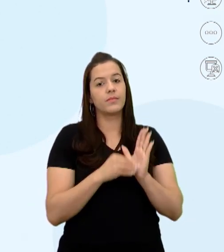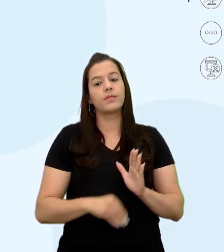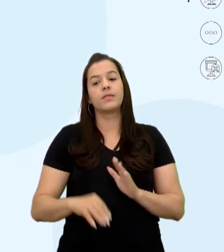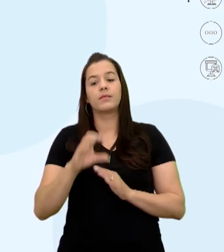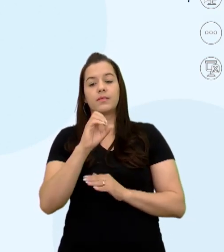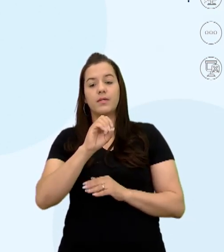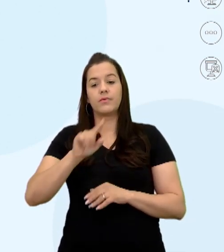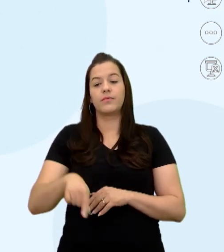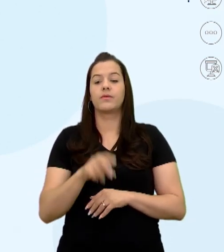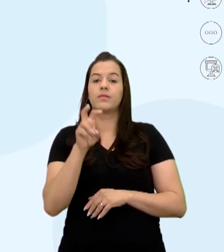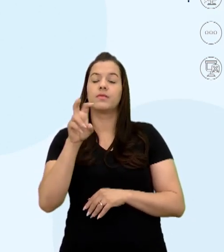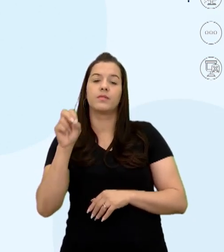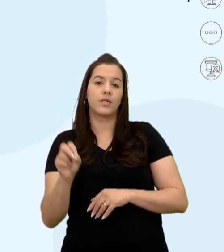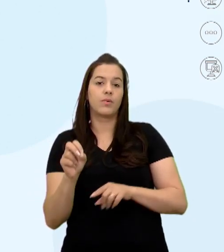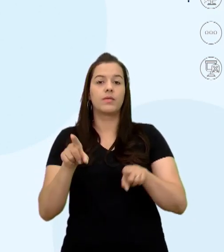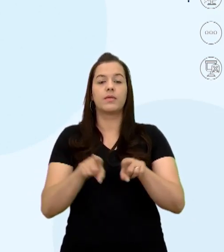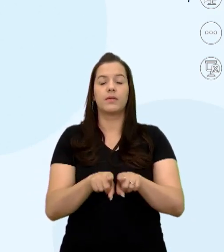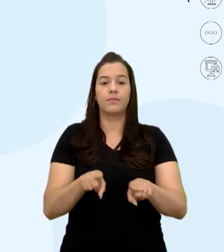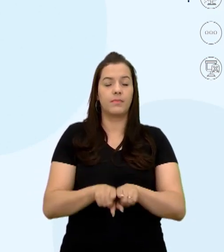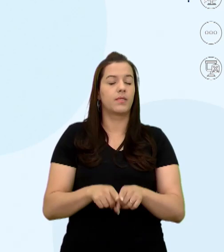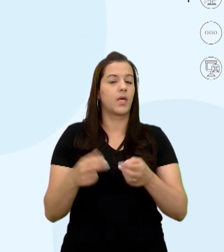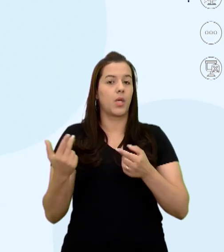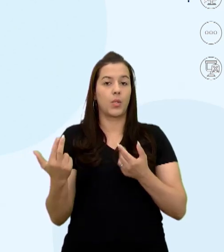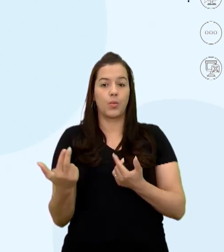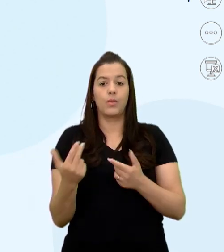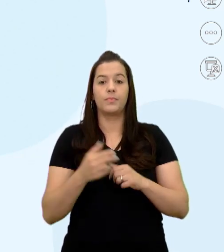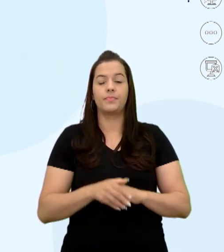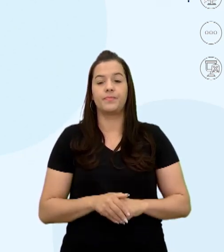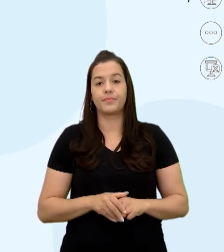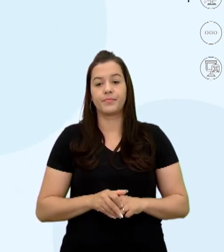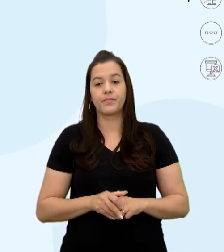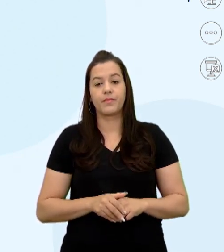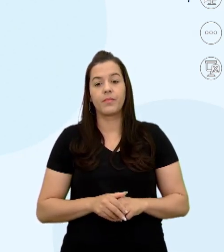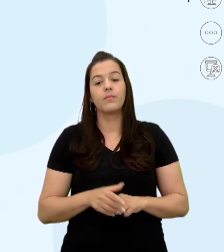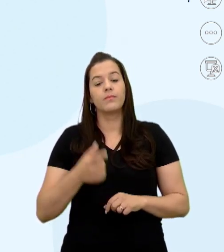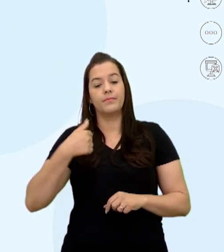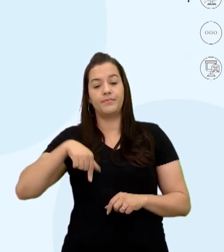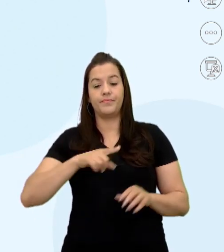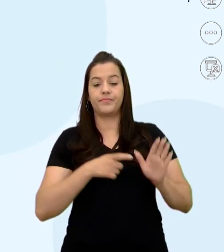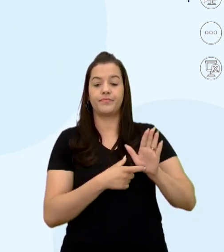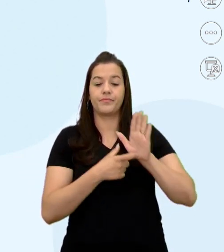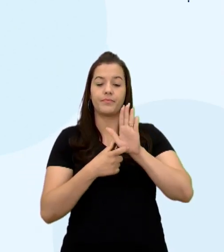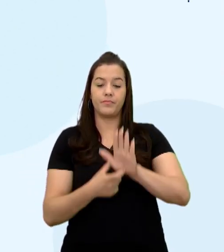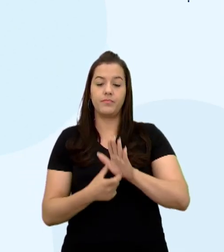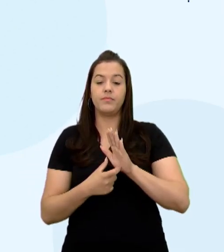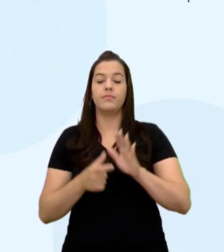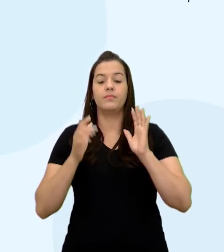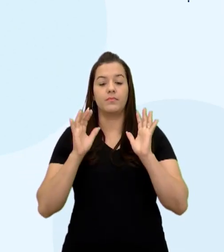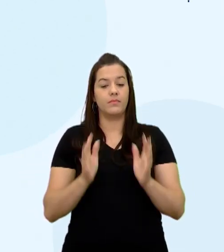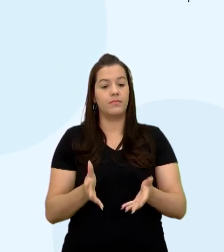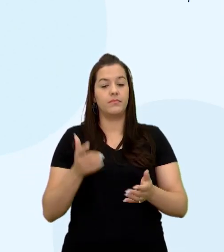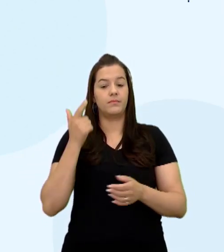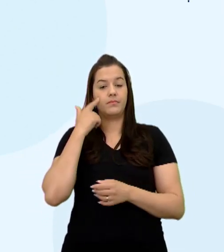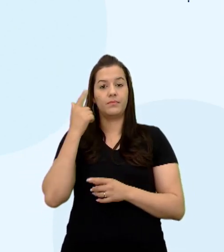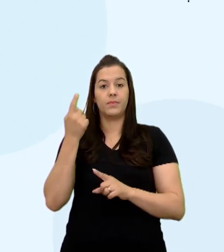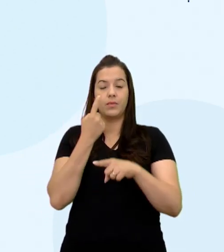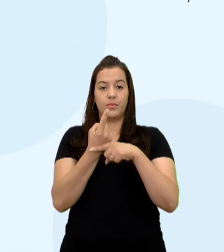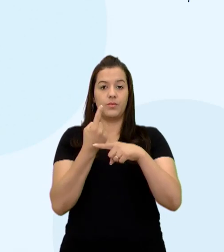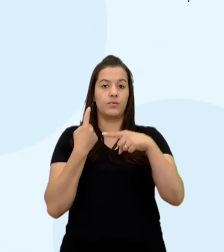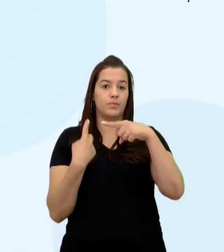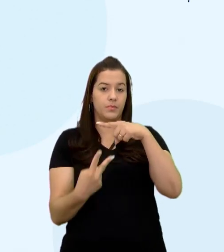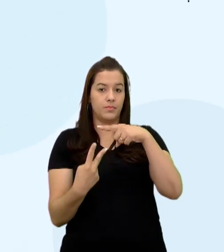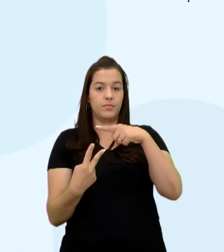0,50 também, que é a mesma coisa, tá? Então a gente já apresentou na forma fracionária,